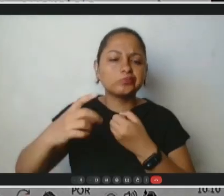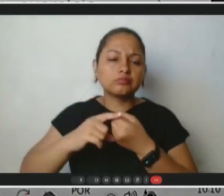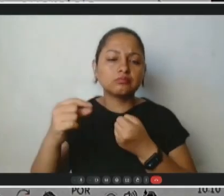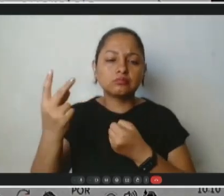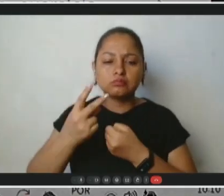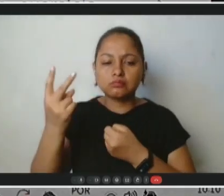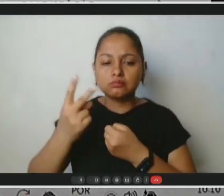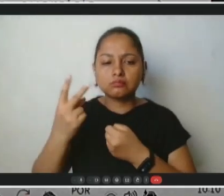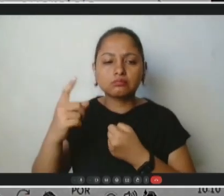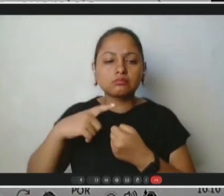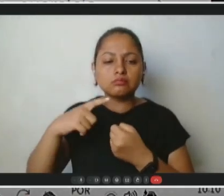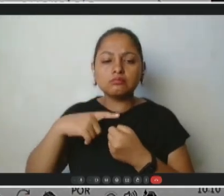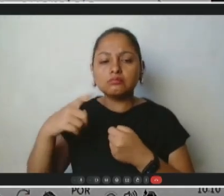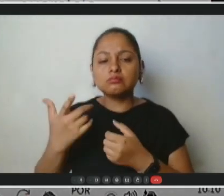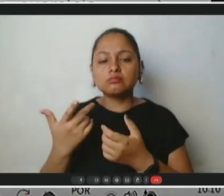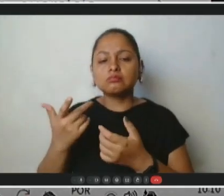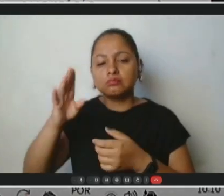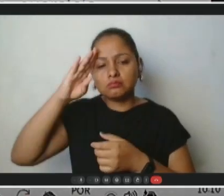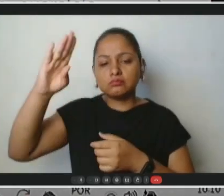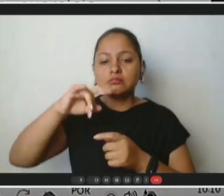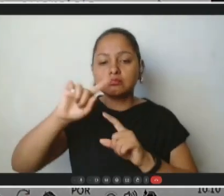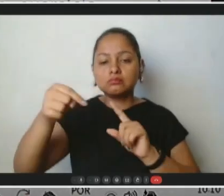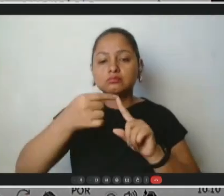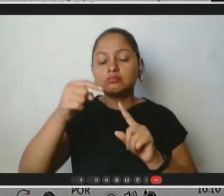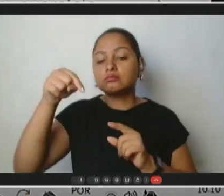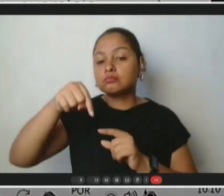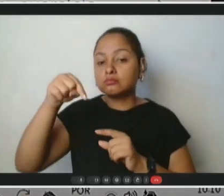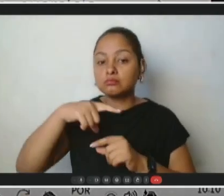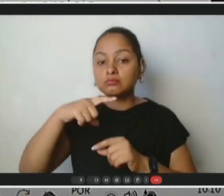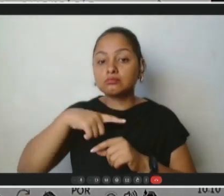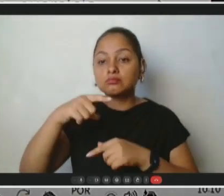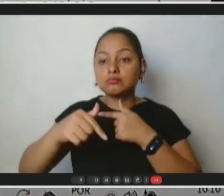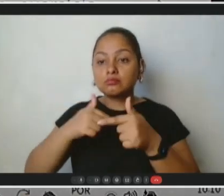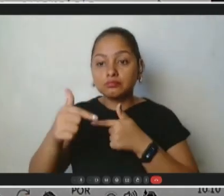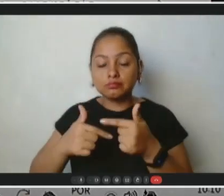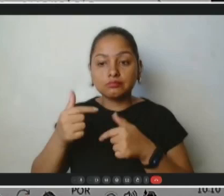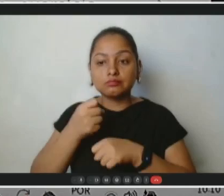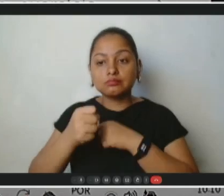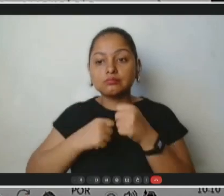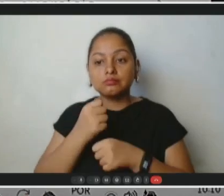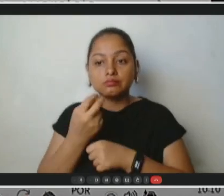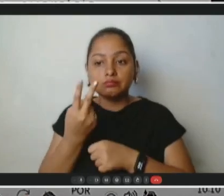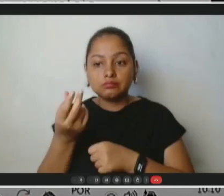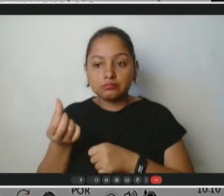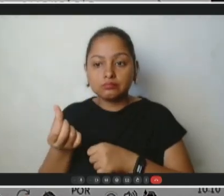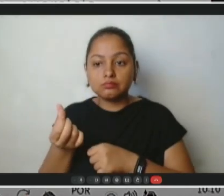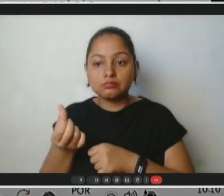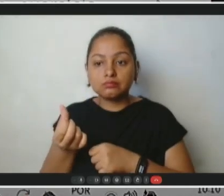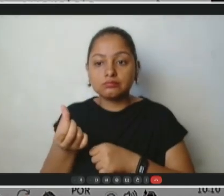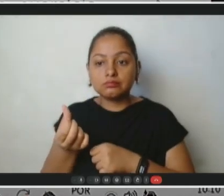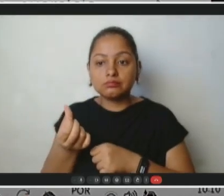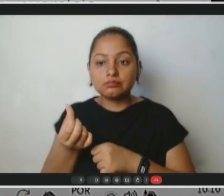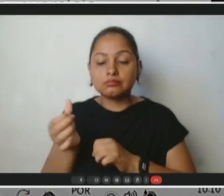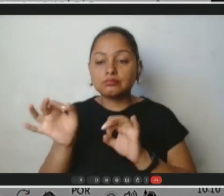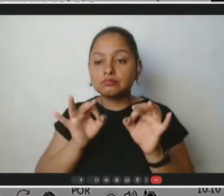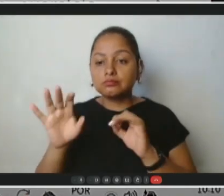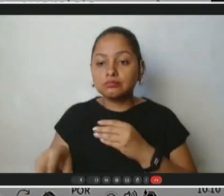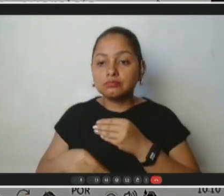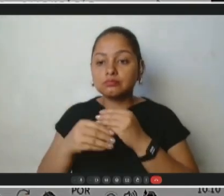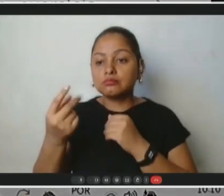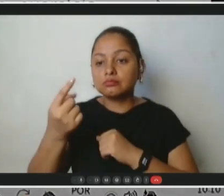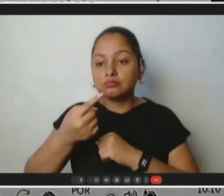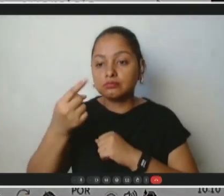as prioridades e metas da administração para o exercício financeiro de 2026 estão estabelecidas no anexo 1 desta